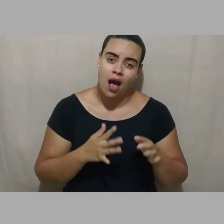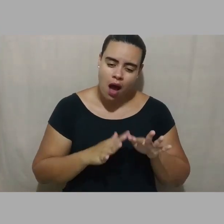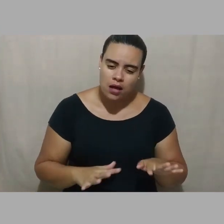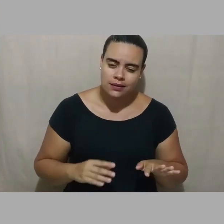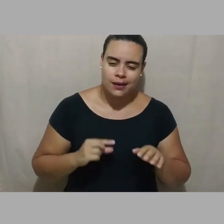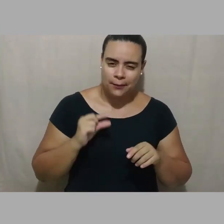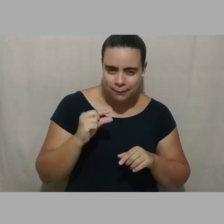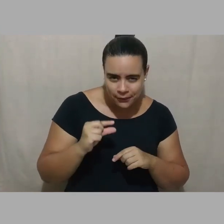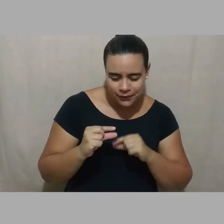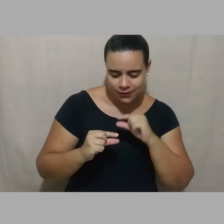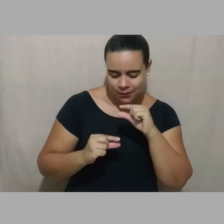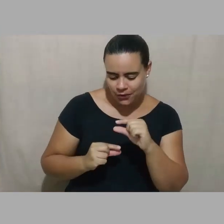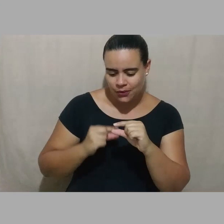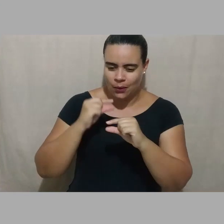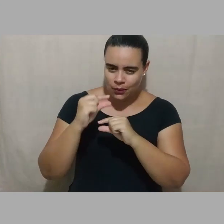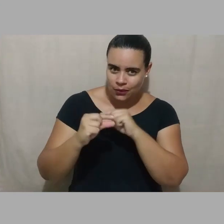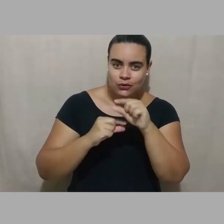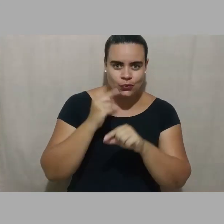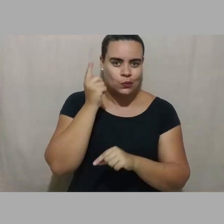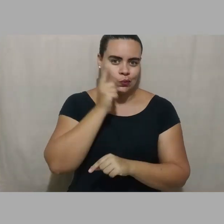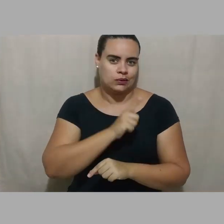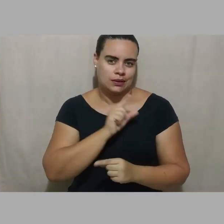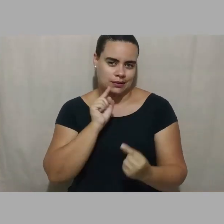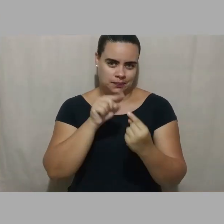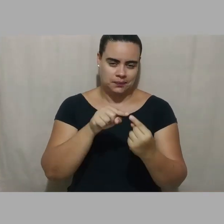miçanga e miçanga que a gente chega lá.